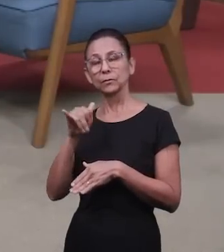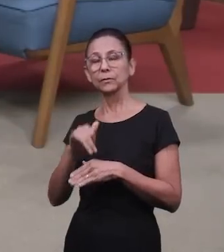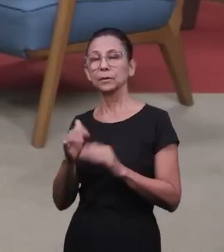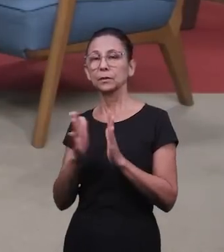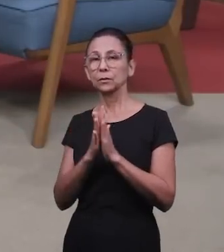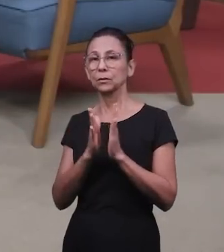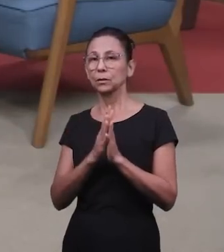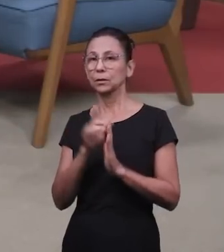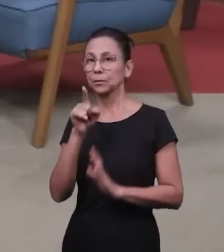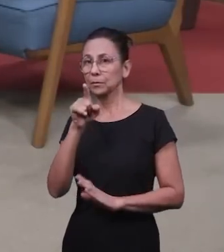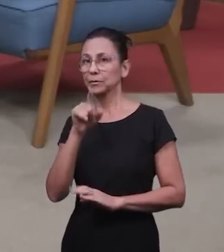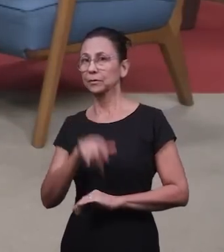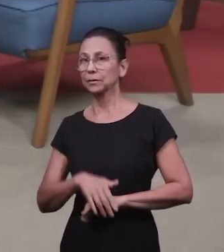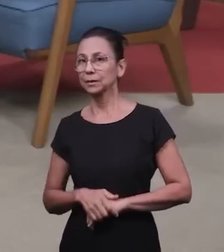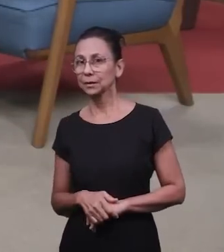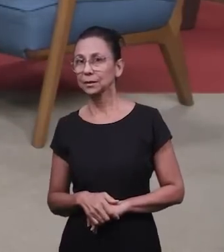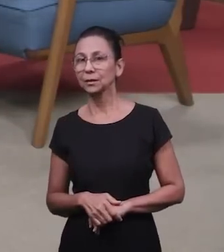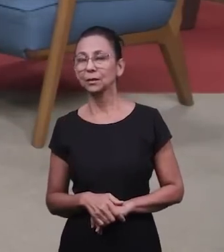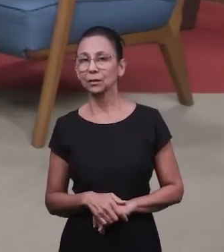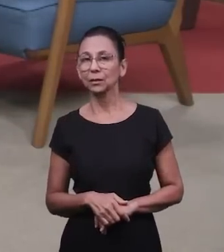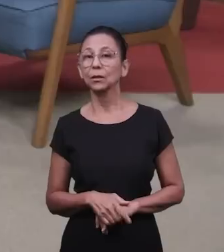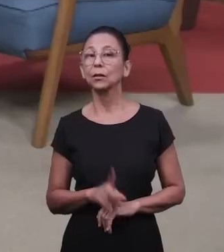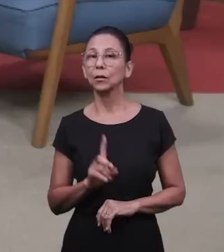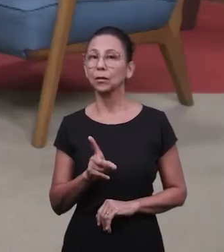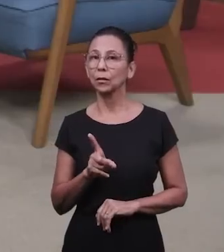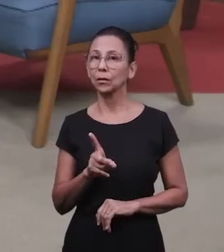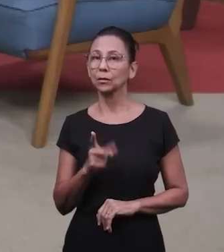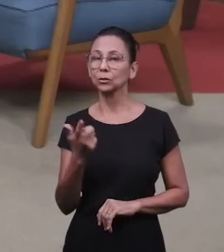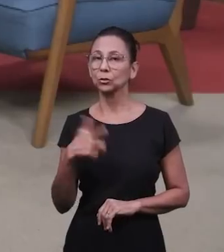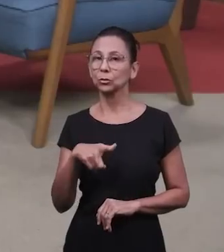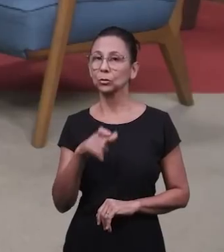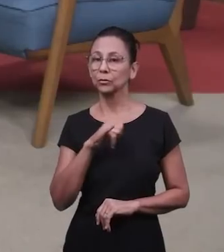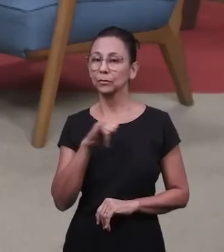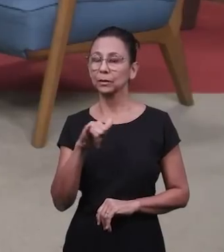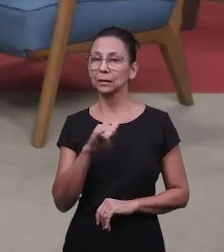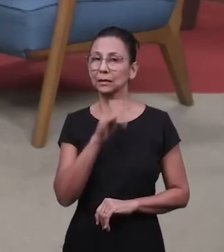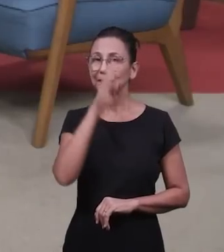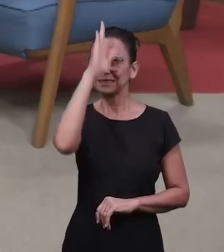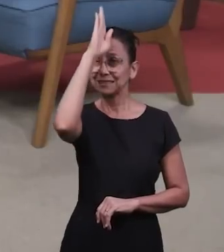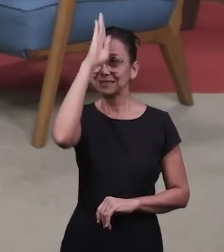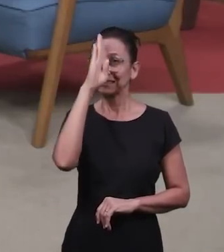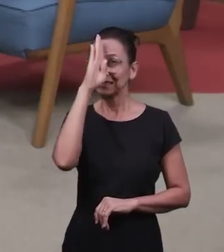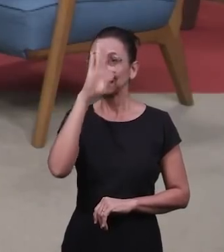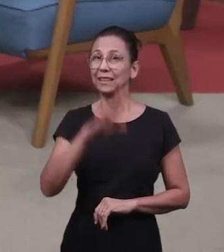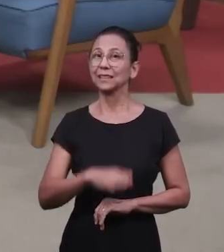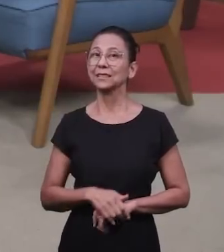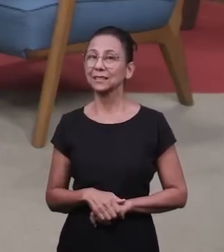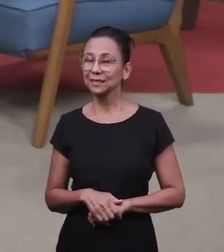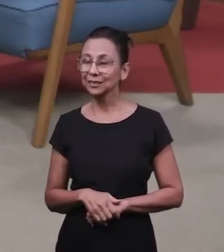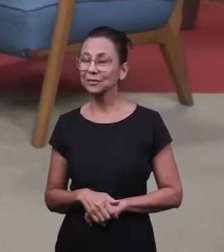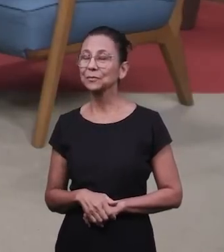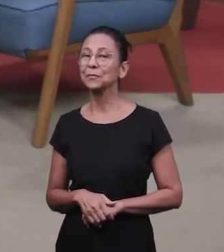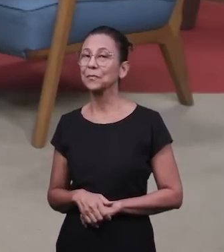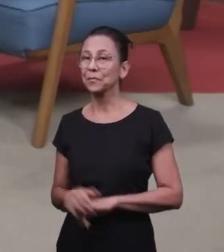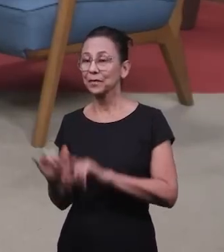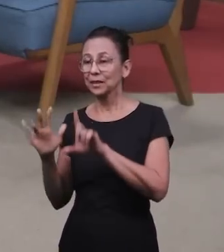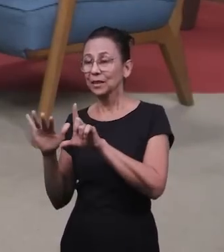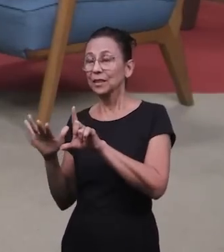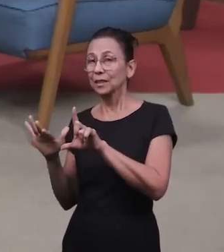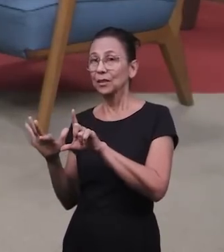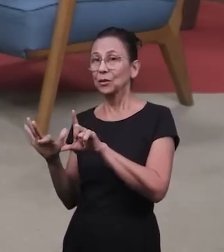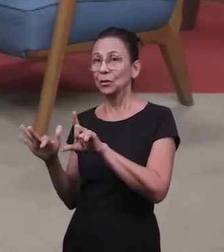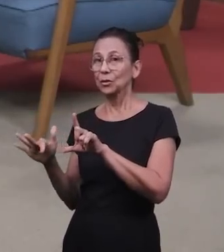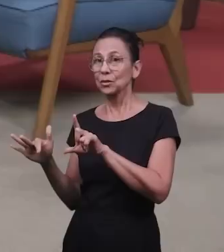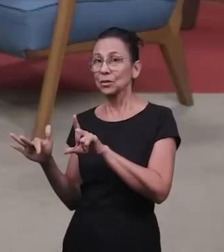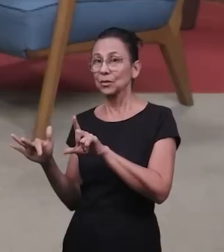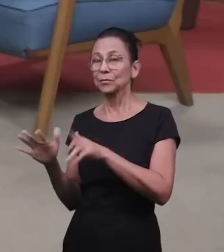orar por você. E eu quero ressaltar que tudo isso é totalmente gratuito. Eu repito, o QR Code está aí. Se você quiser,